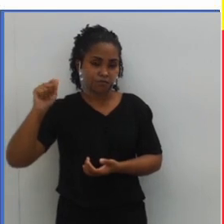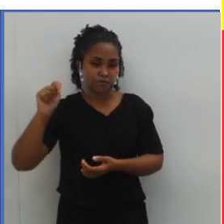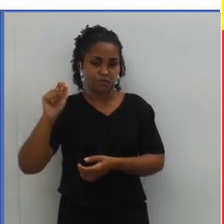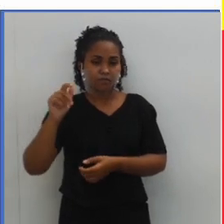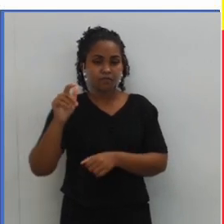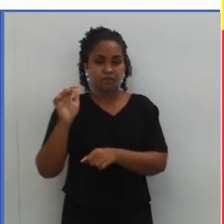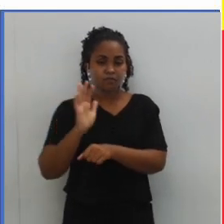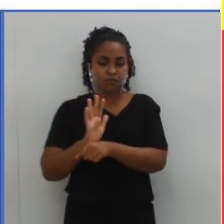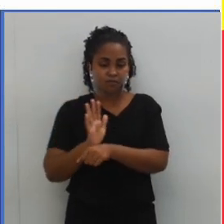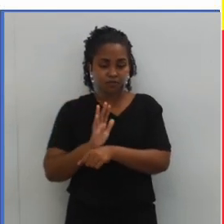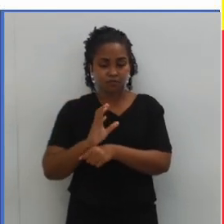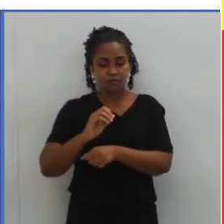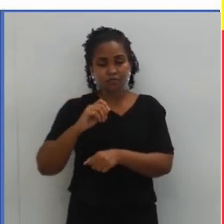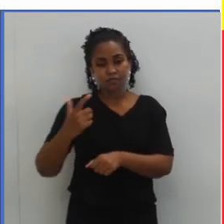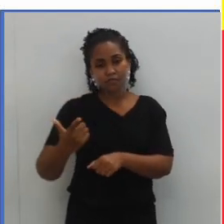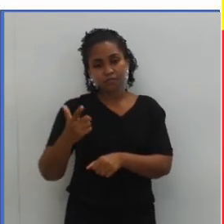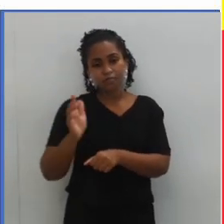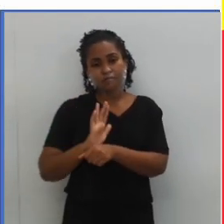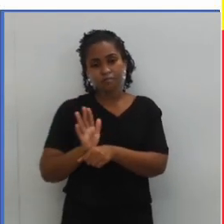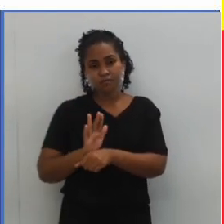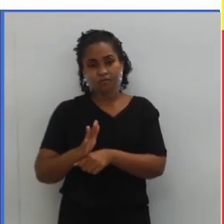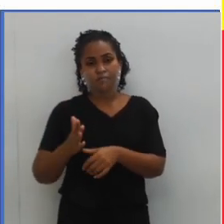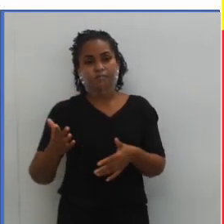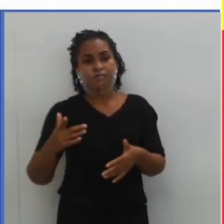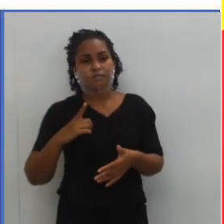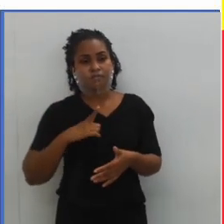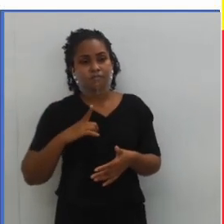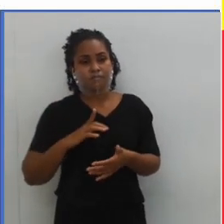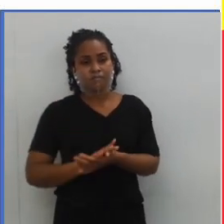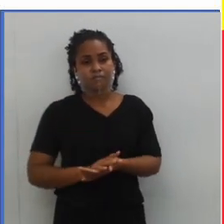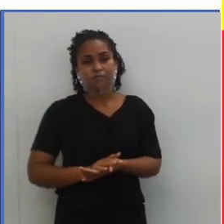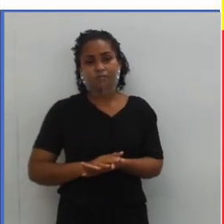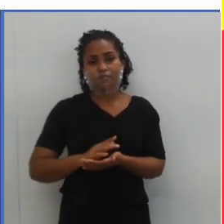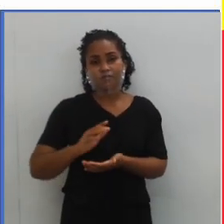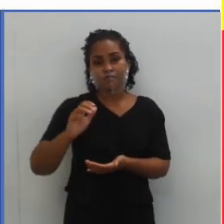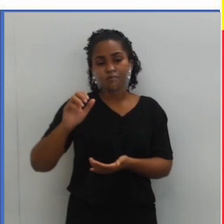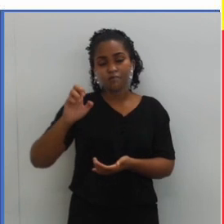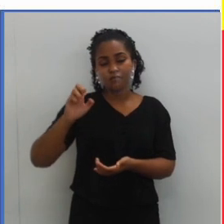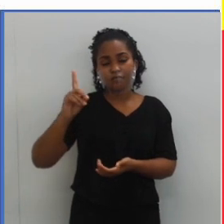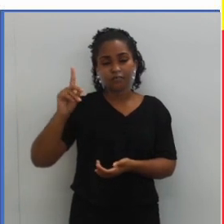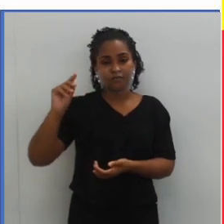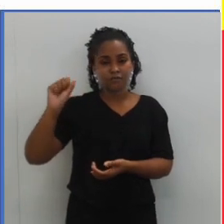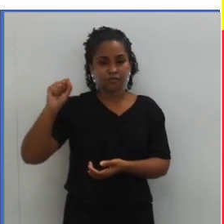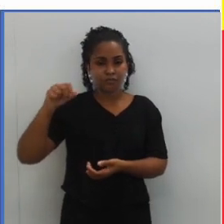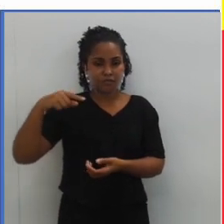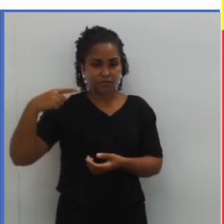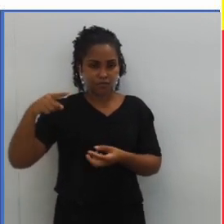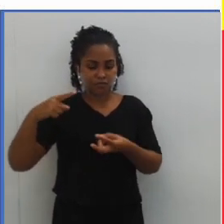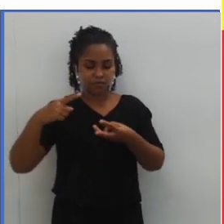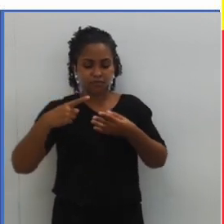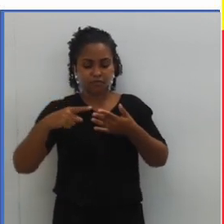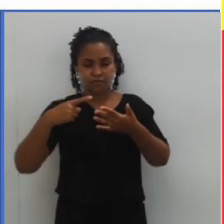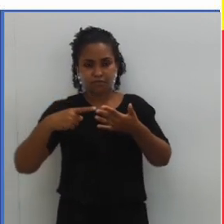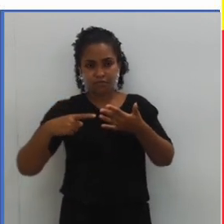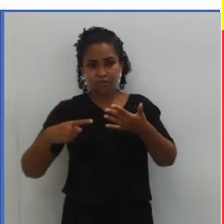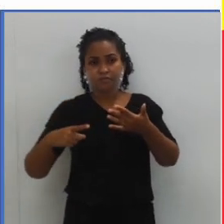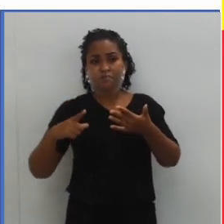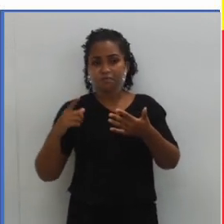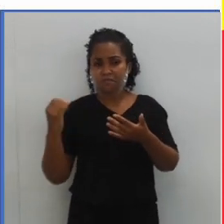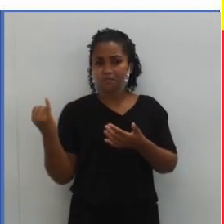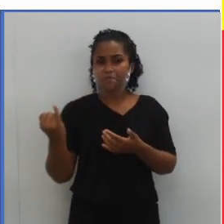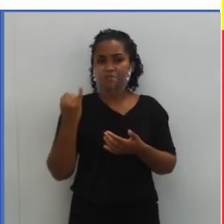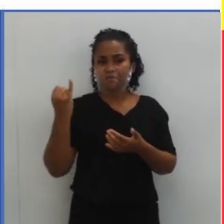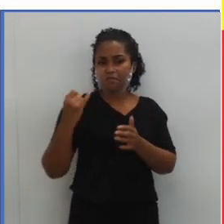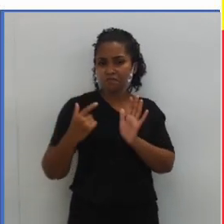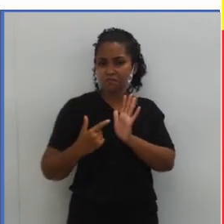Olinda Filmes, né? Nomes como Edson Chagas, Gentil Ruiz, Ari Severo e J. Soares merecem destaque